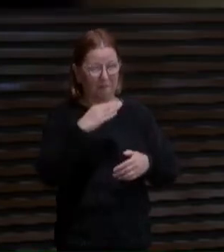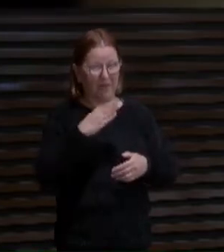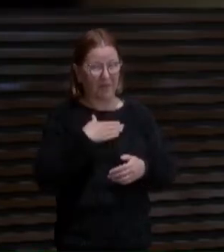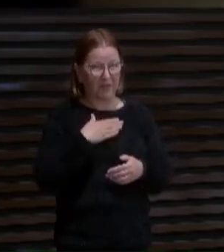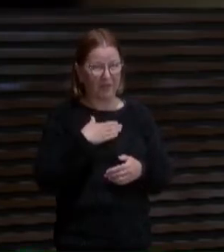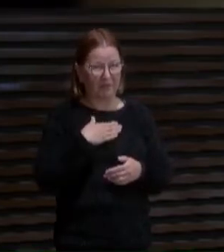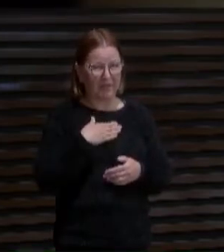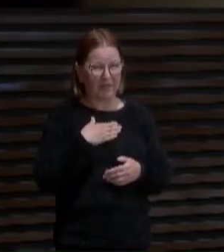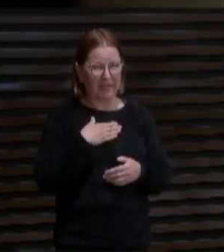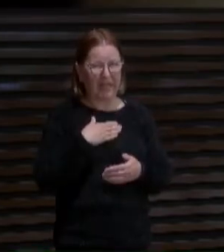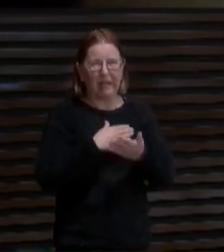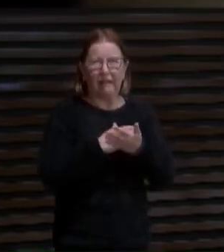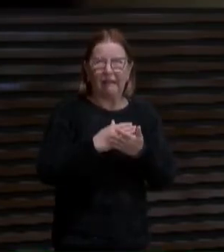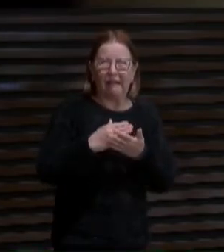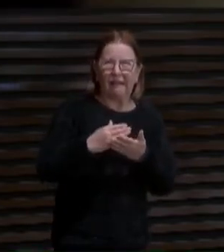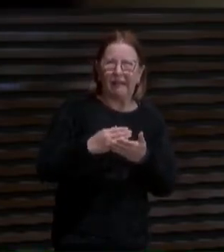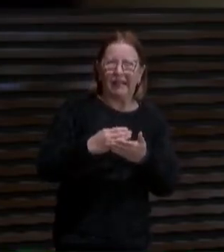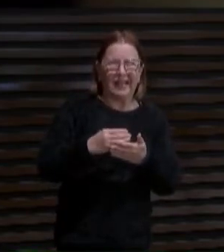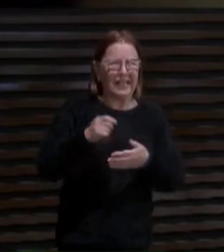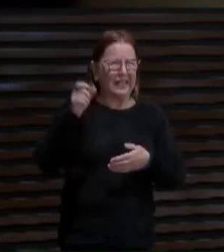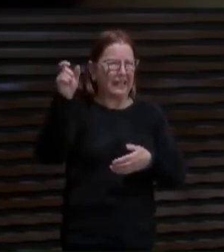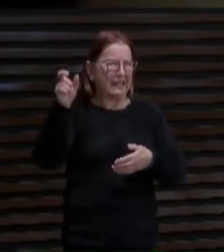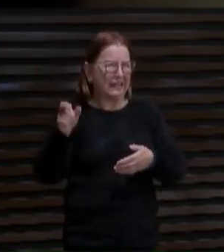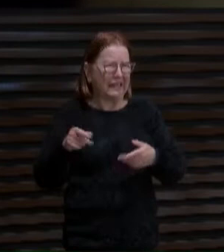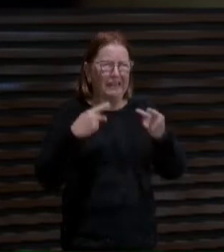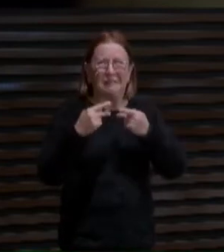aquele maldito e eu fico desarma